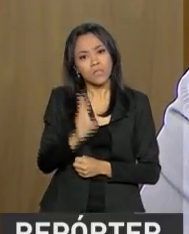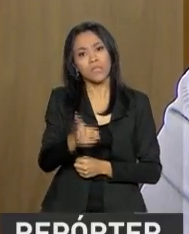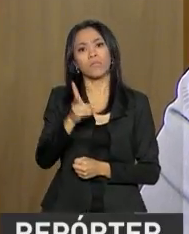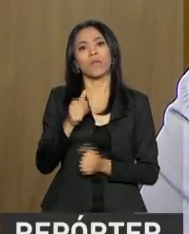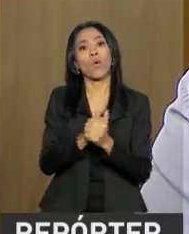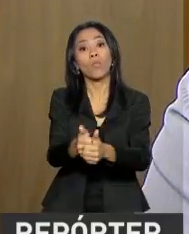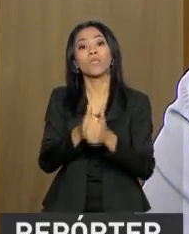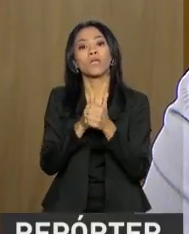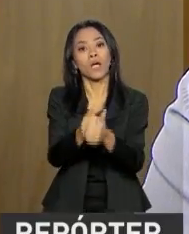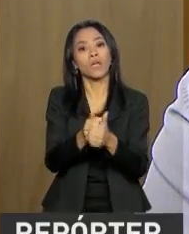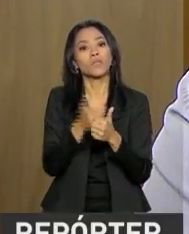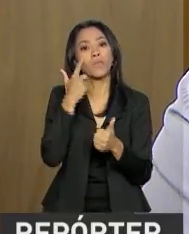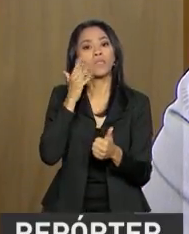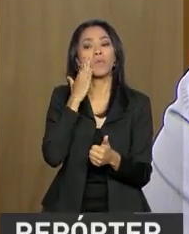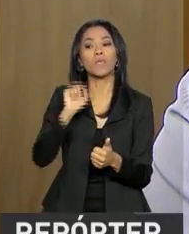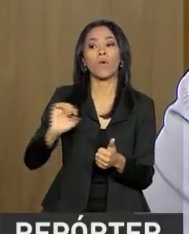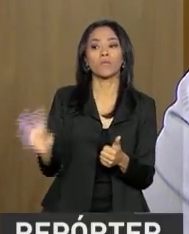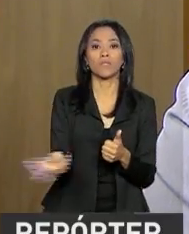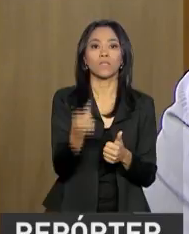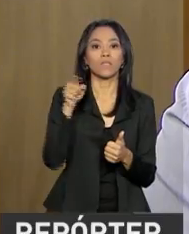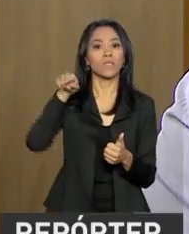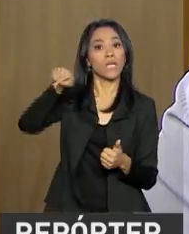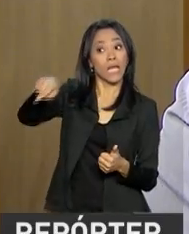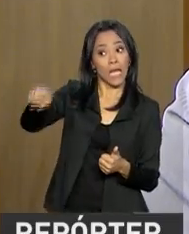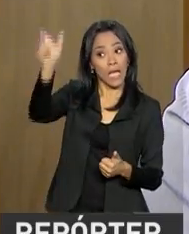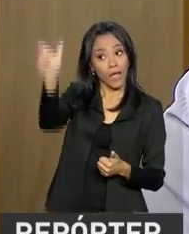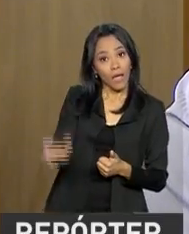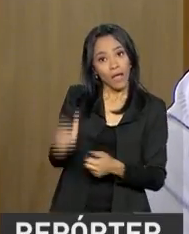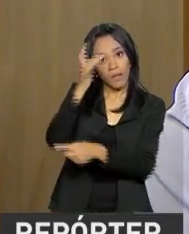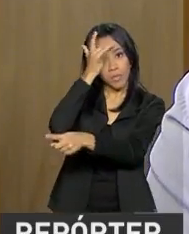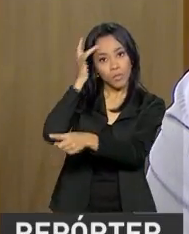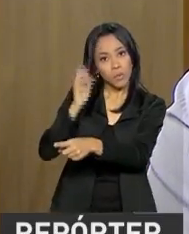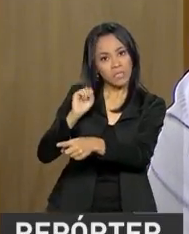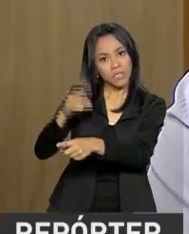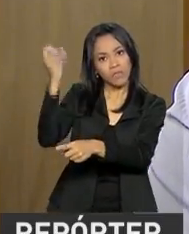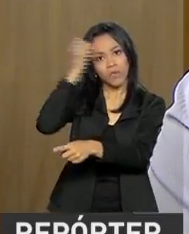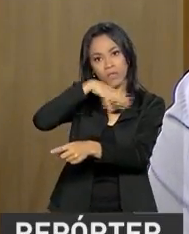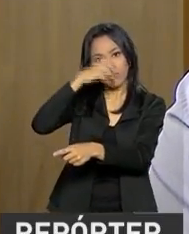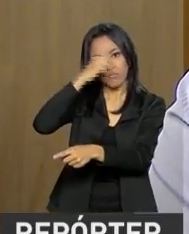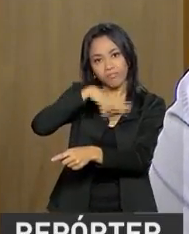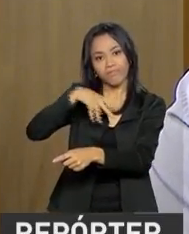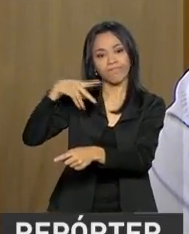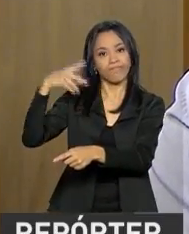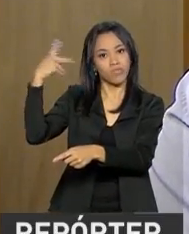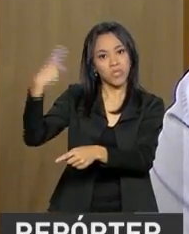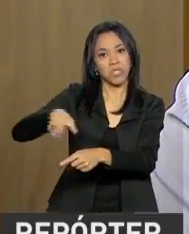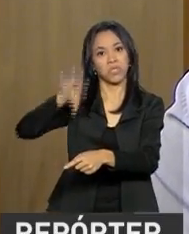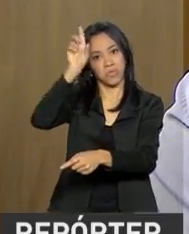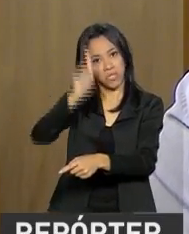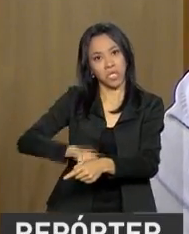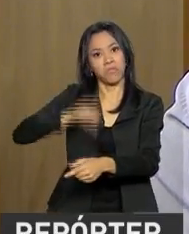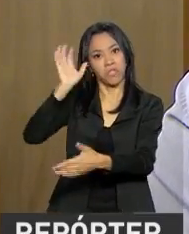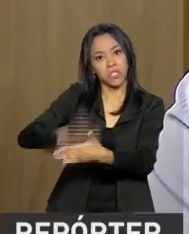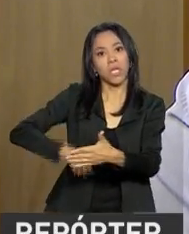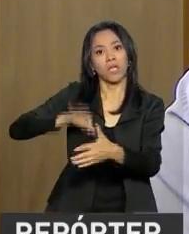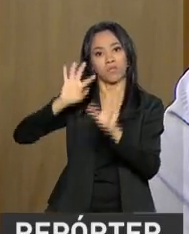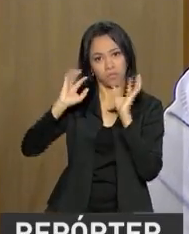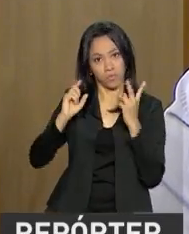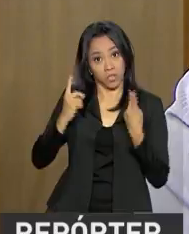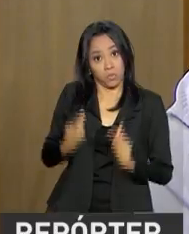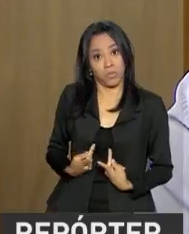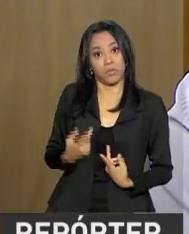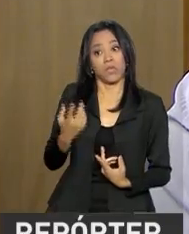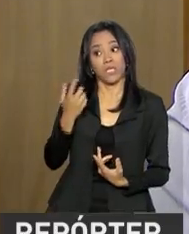e deliberação para que aquela pessoa caso seja vítima de violação dos seus direitos ela seja